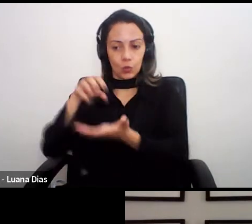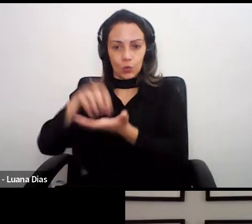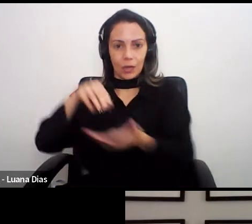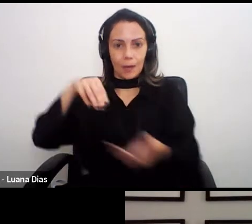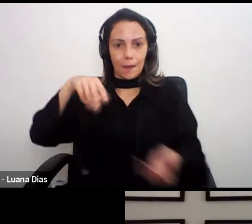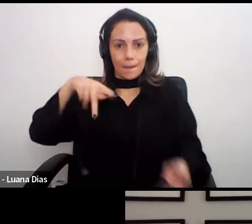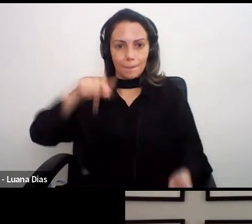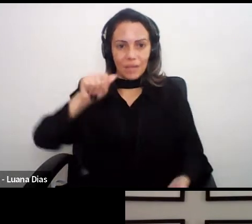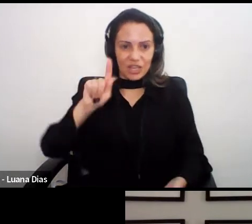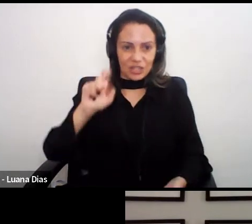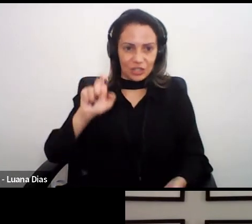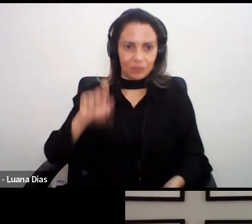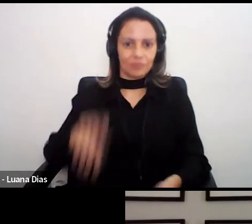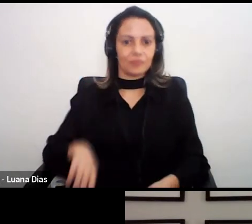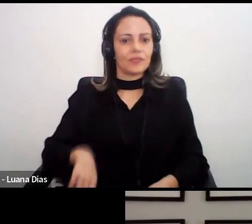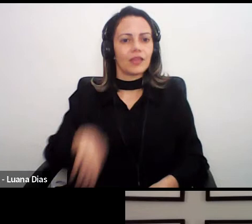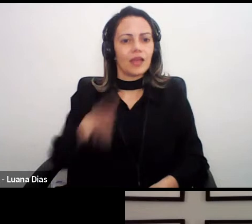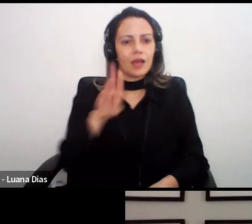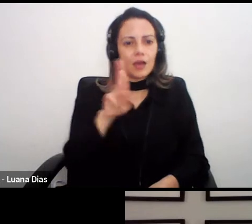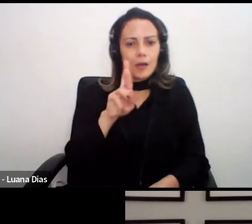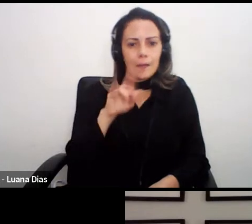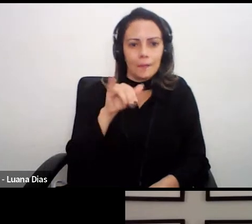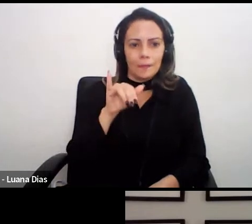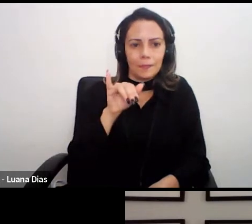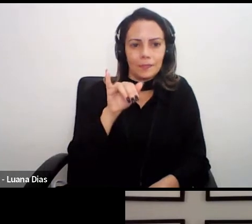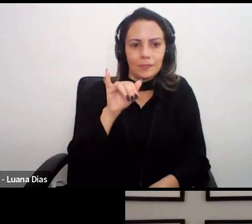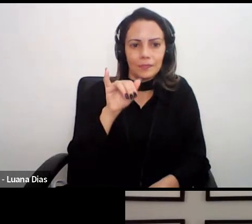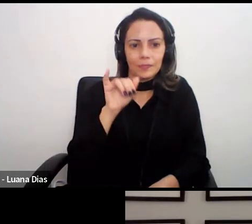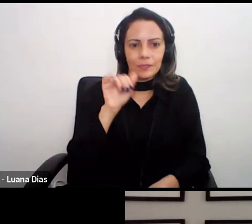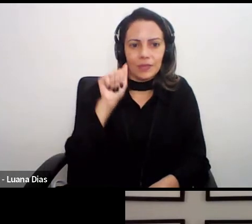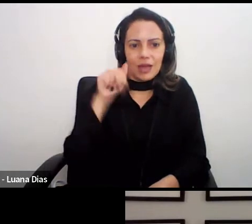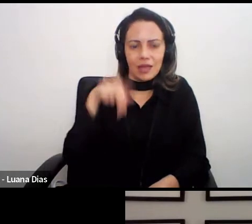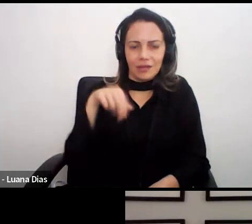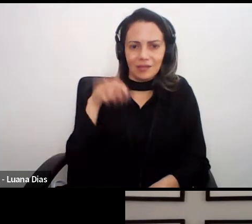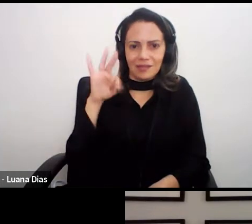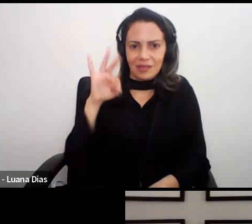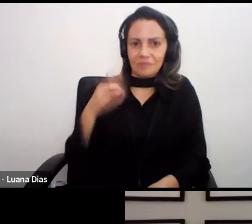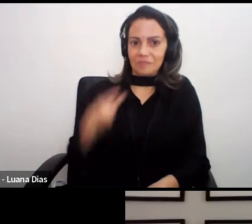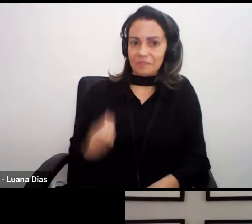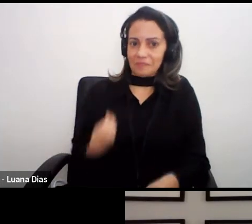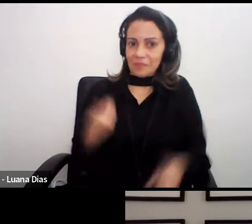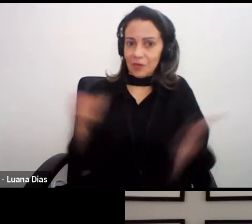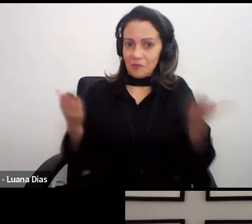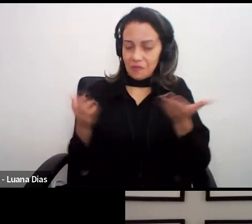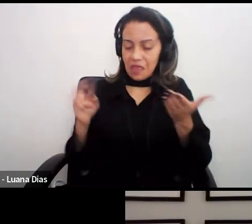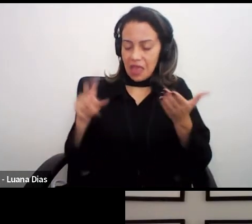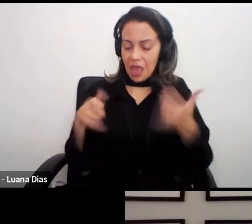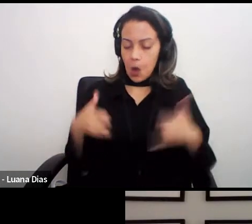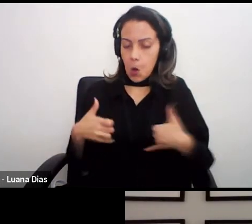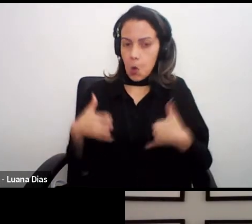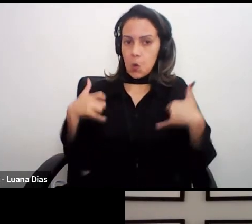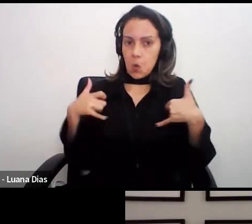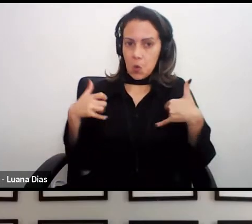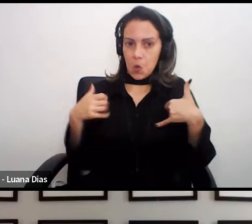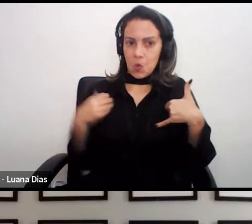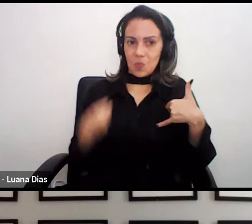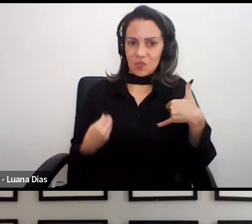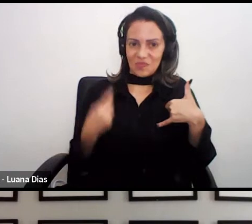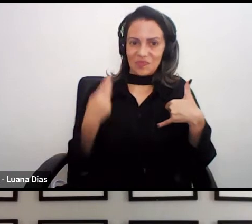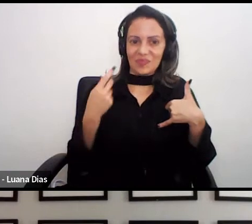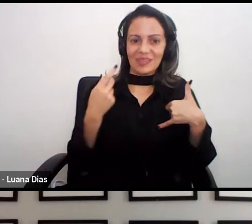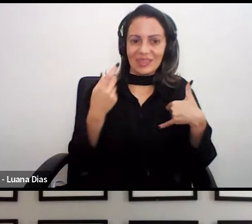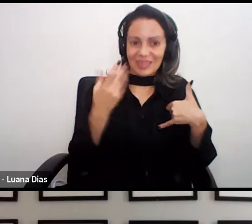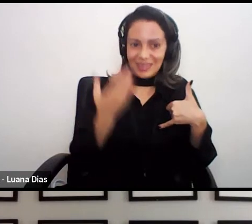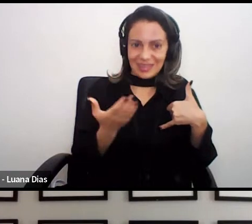Gar, com muita honra, nos participa desse evento, né, que é um grande orgulho para nós, que tem o nome do nosso observatório aqui da